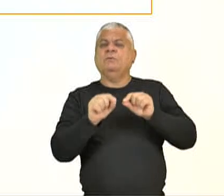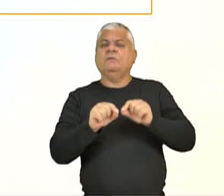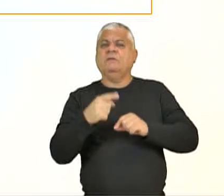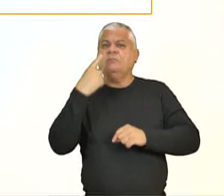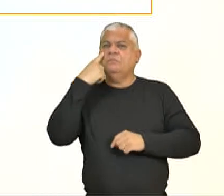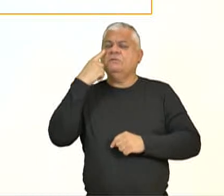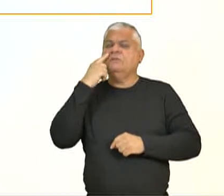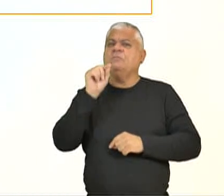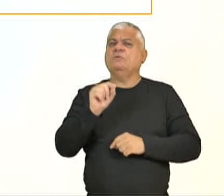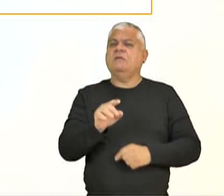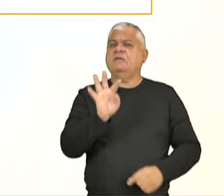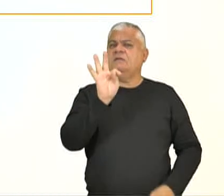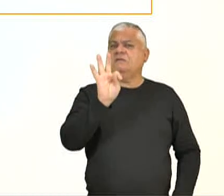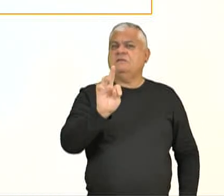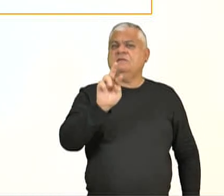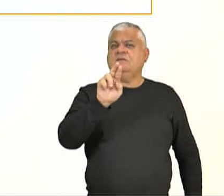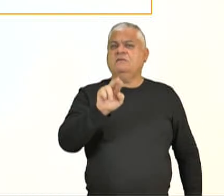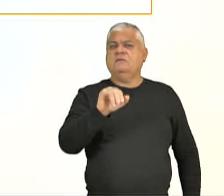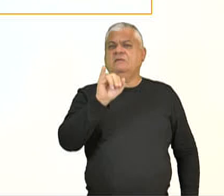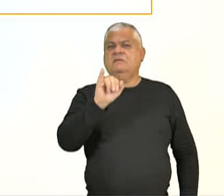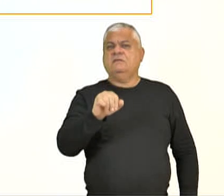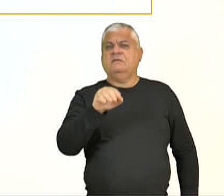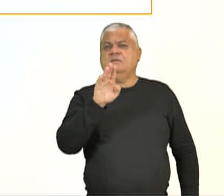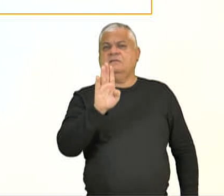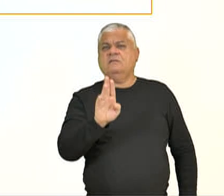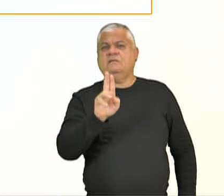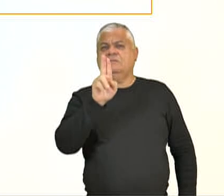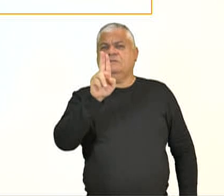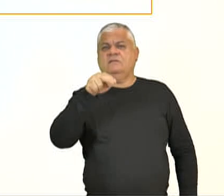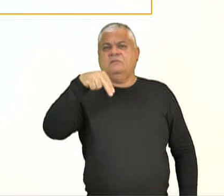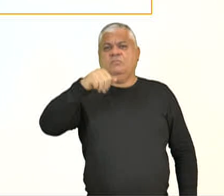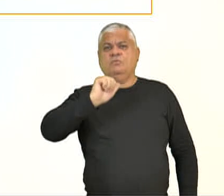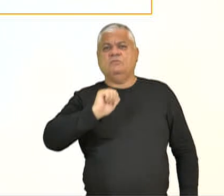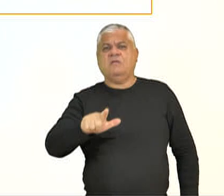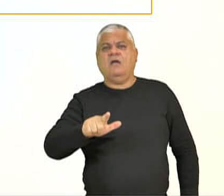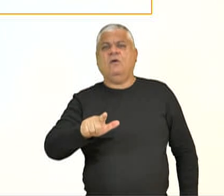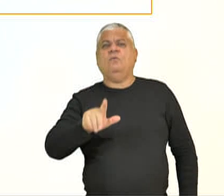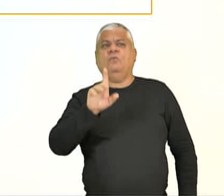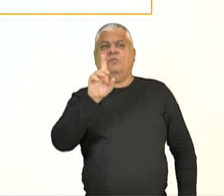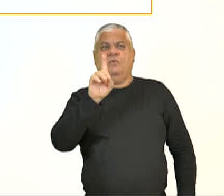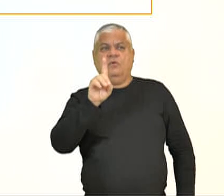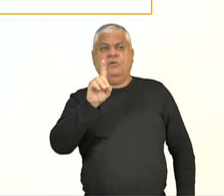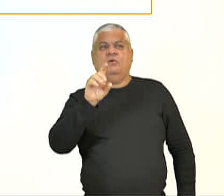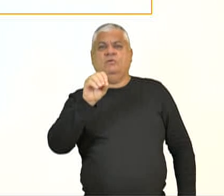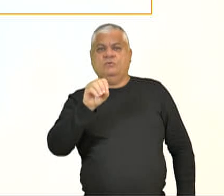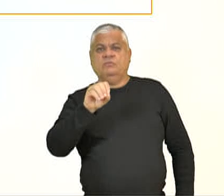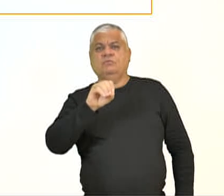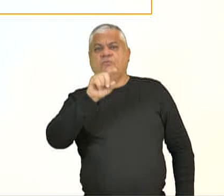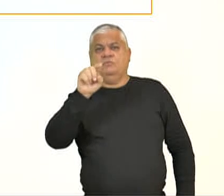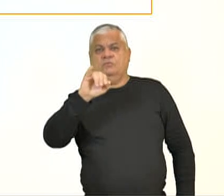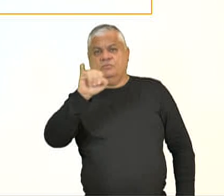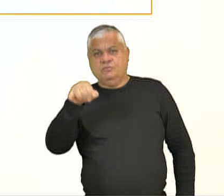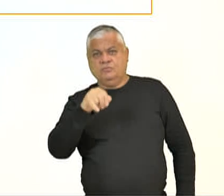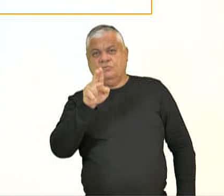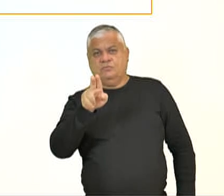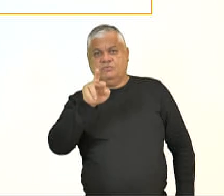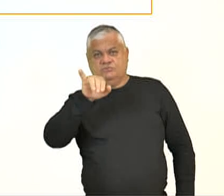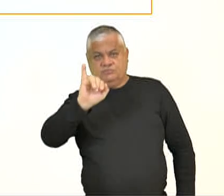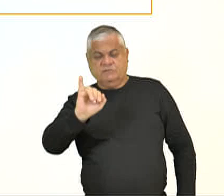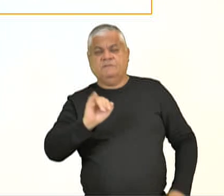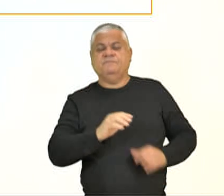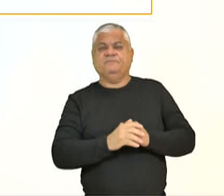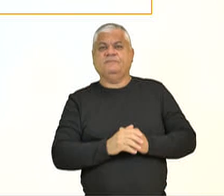aqui que a gente trouxe para vocês uma definição, né, do que vem a ser, como que se compõe um tribunal de júri. Então, leiam aqui